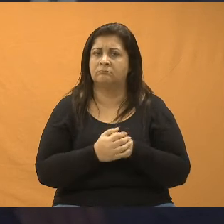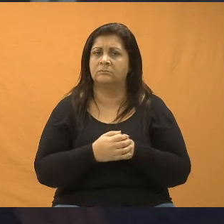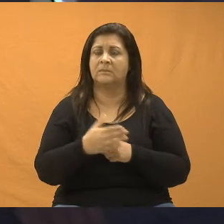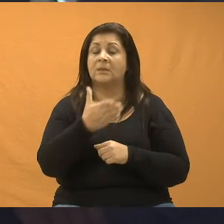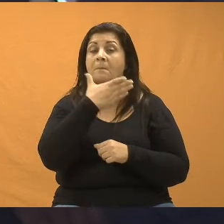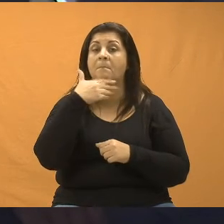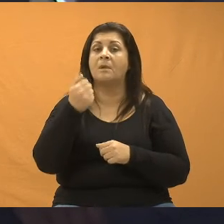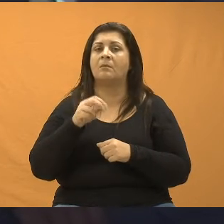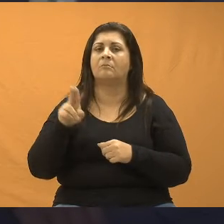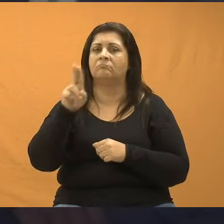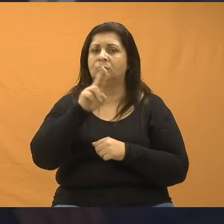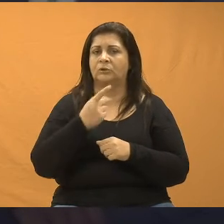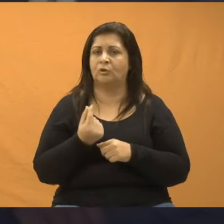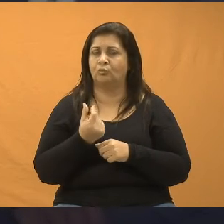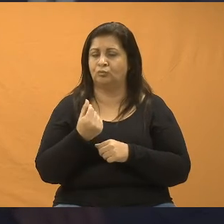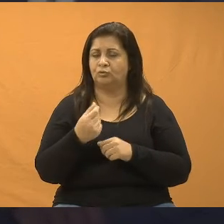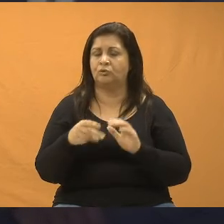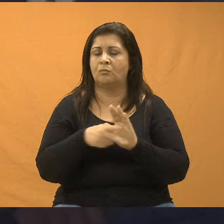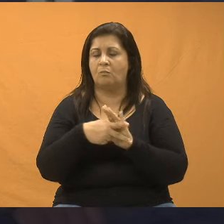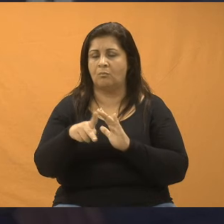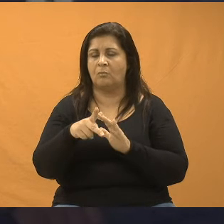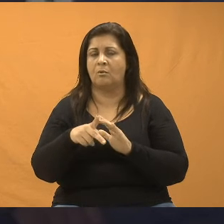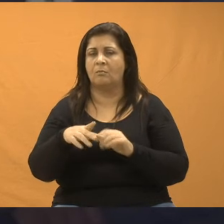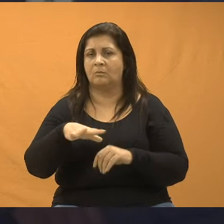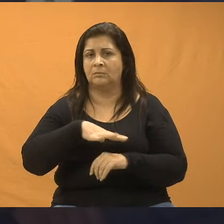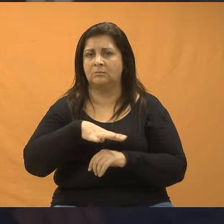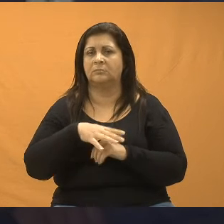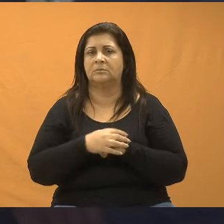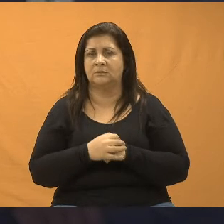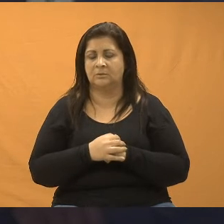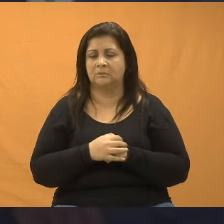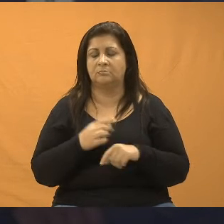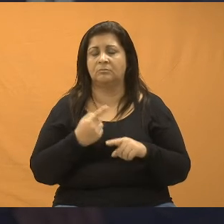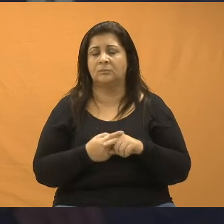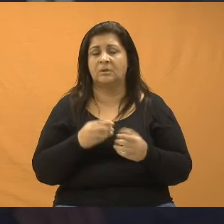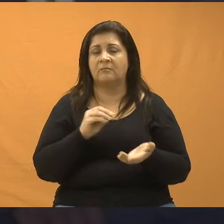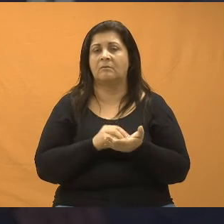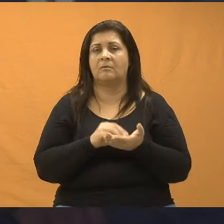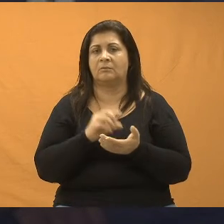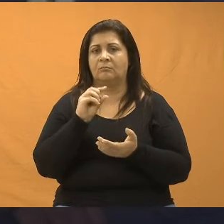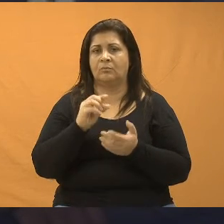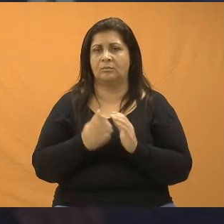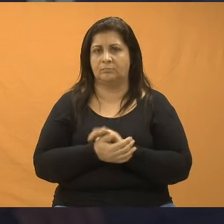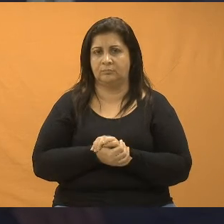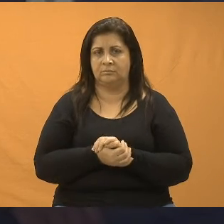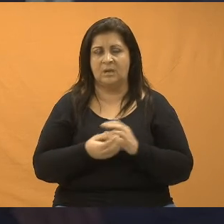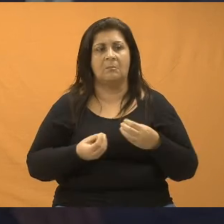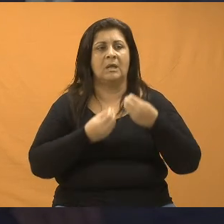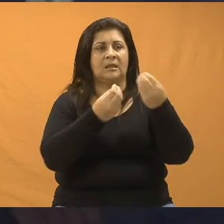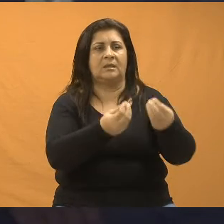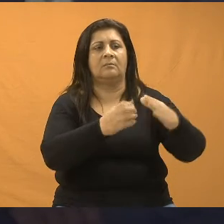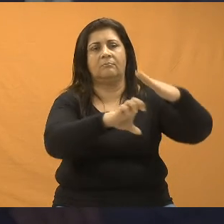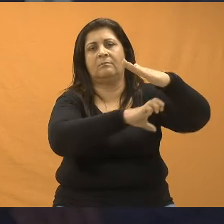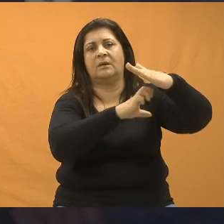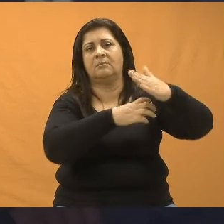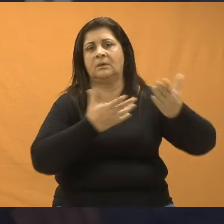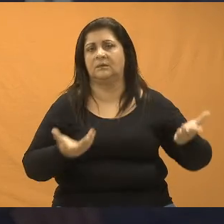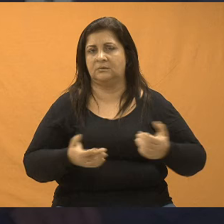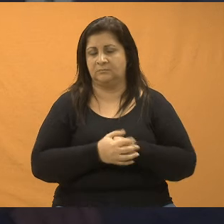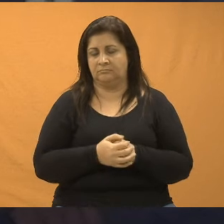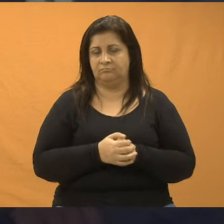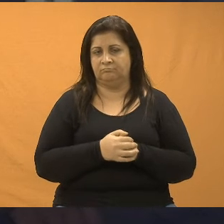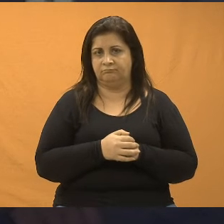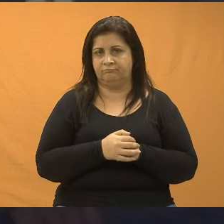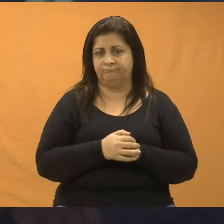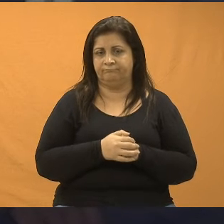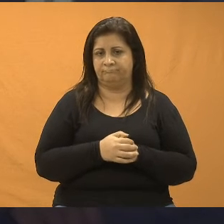melhor utilização do dinheiro público, que são tremendamente escassos, para uma entidade que tem todas as carências como